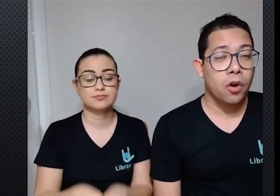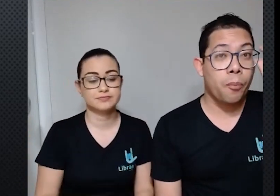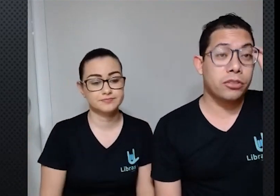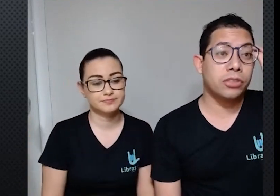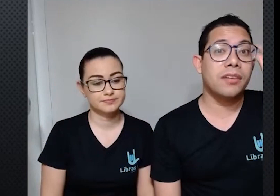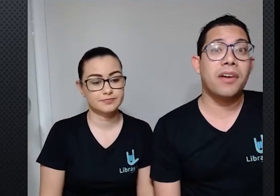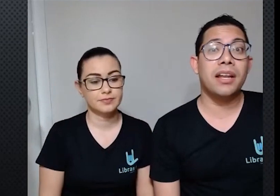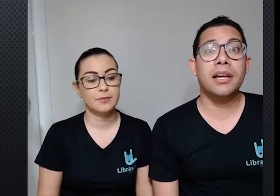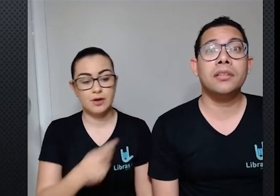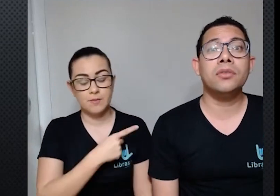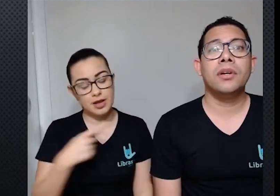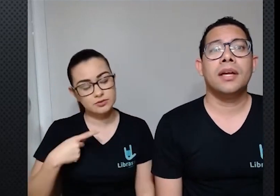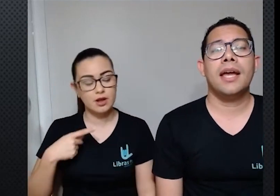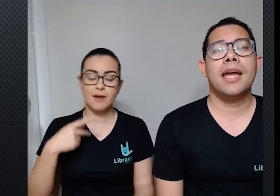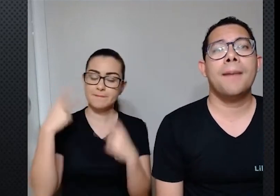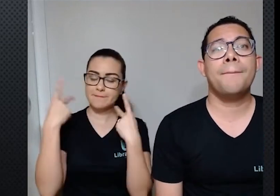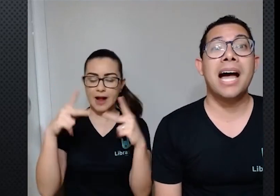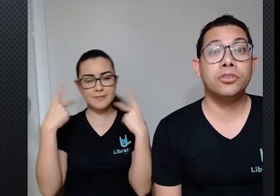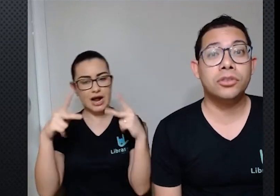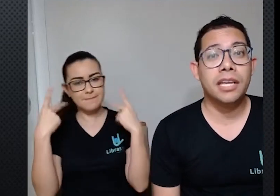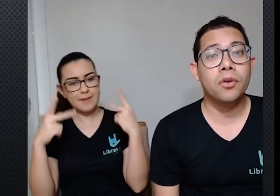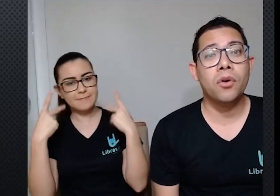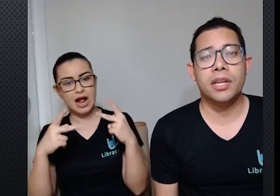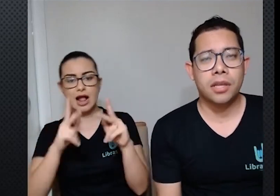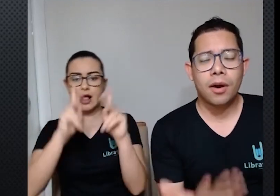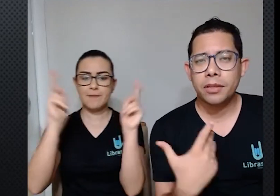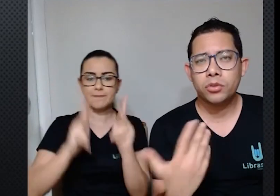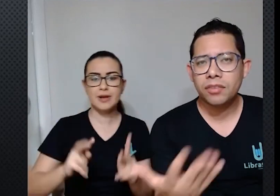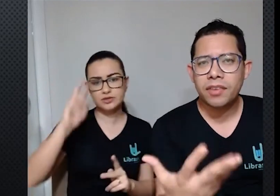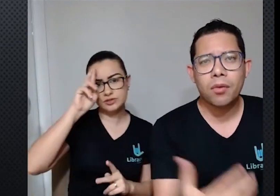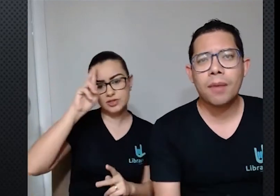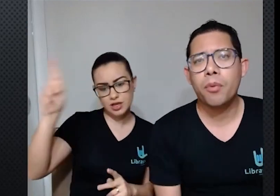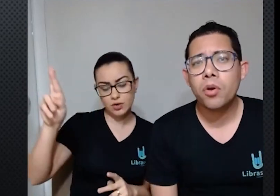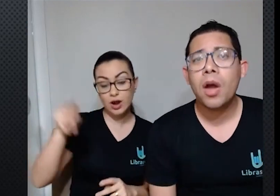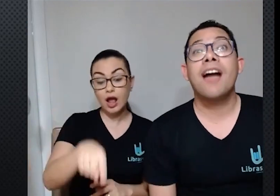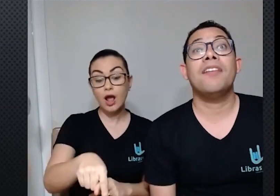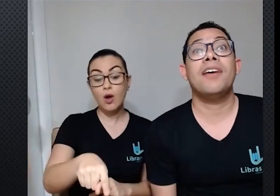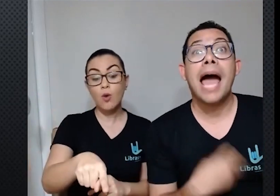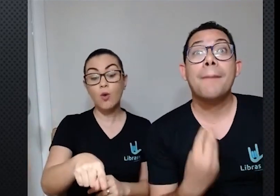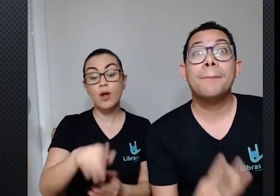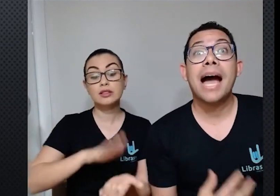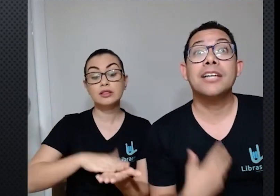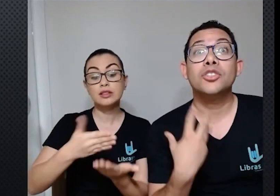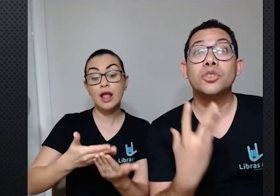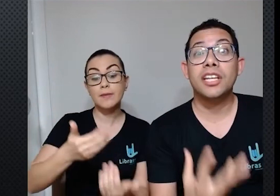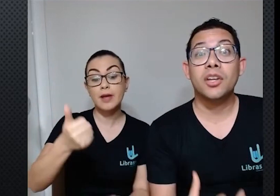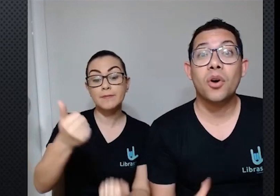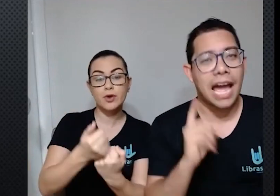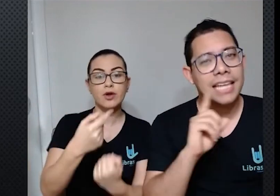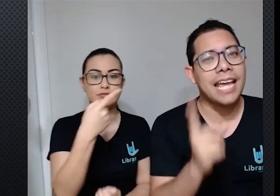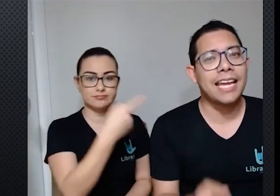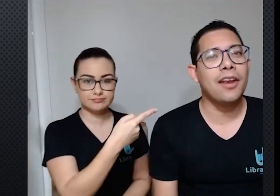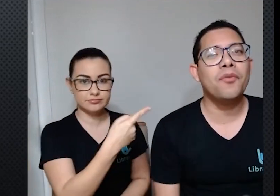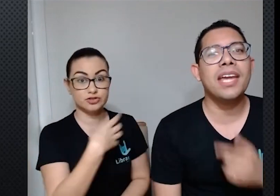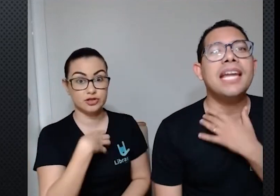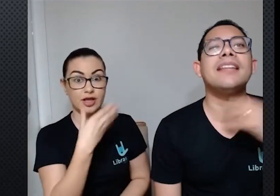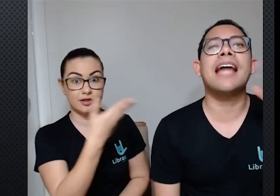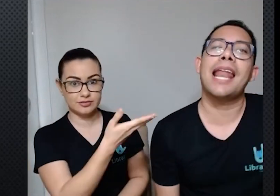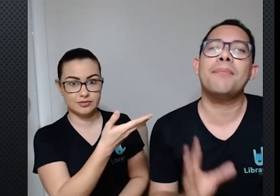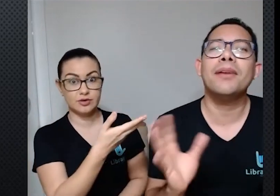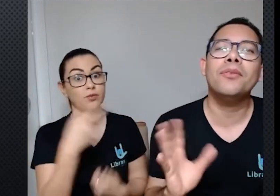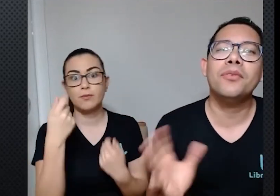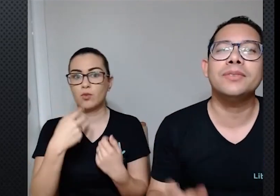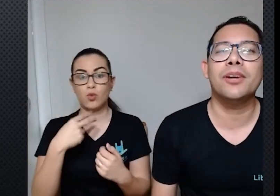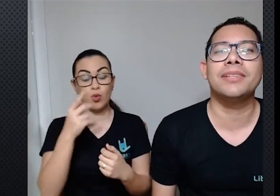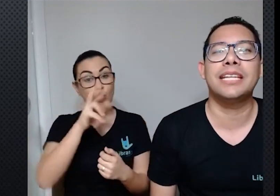né? O pastor tá falando a paz do Senhor. Então, a pessoa que vai ficar no apoio vai falar a paz do Senhor. A ideia é que ele não venha gritar